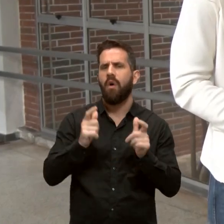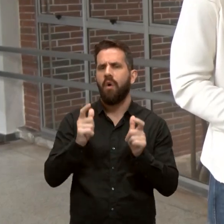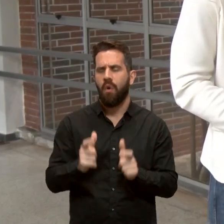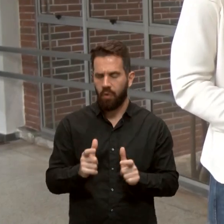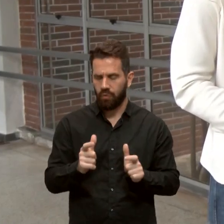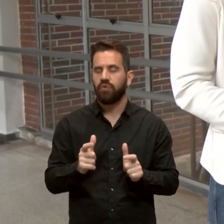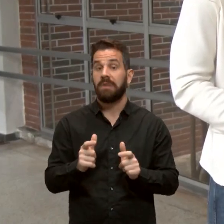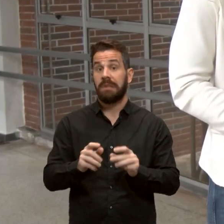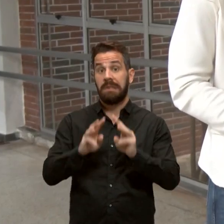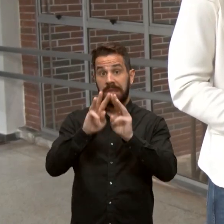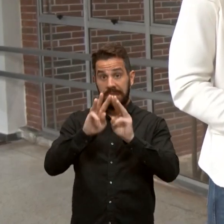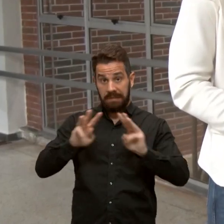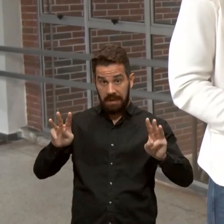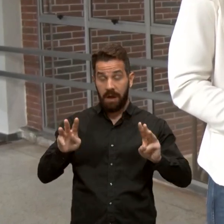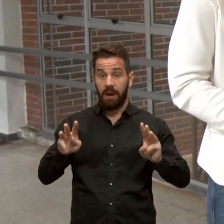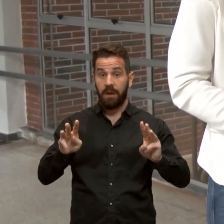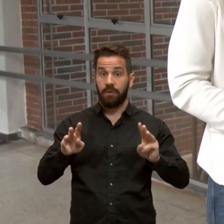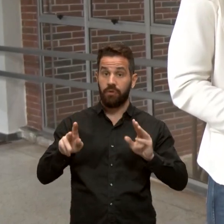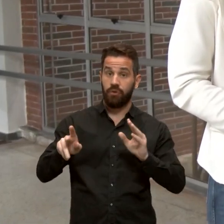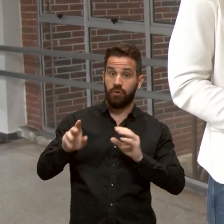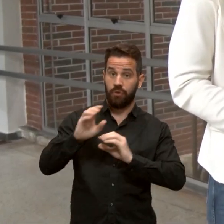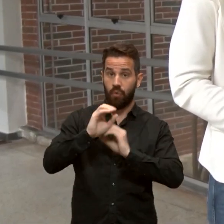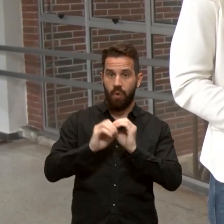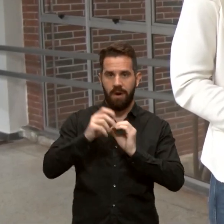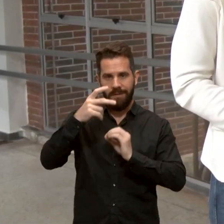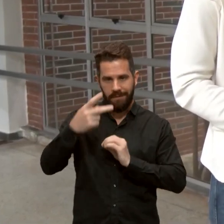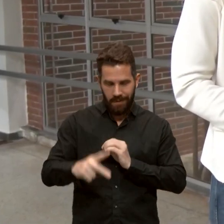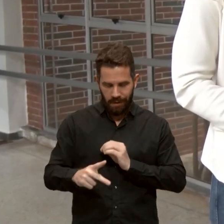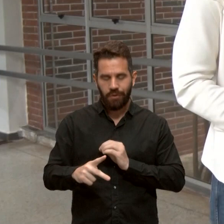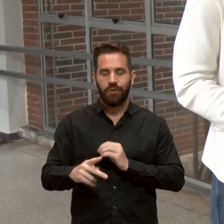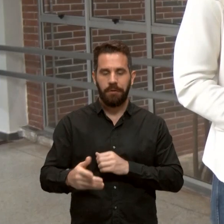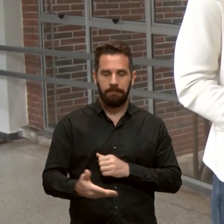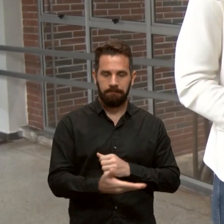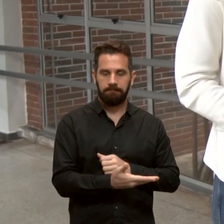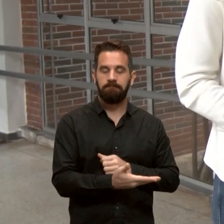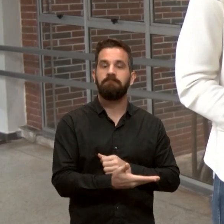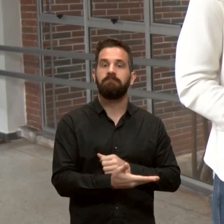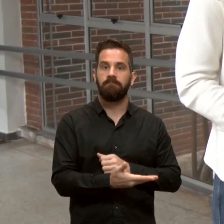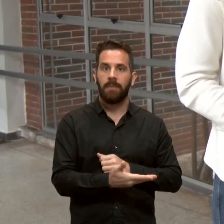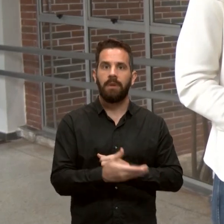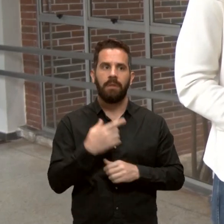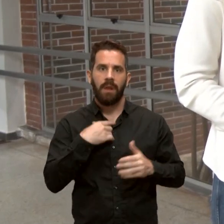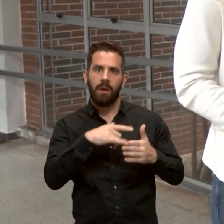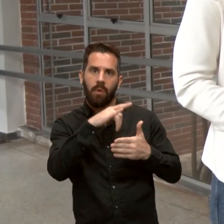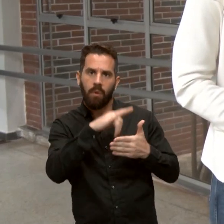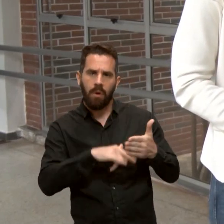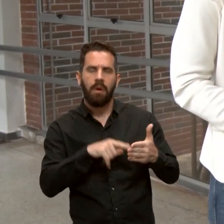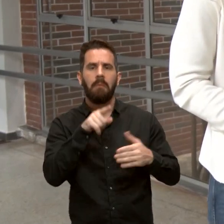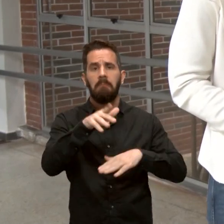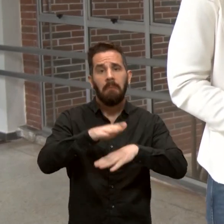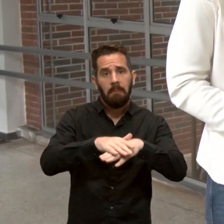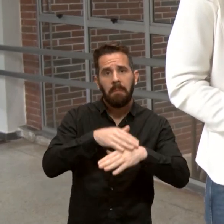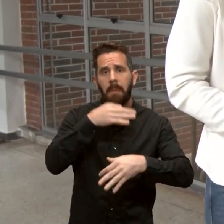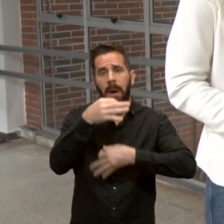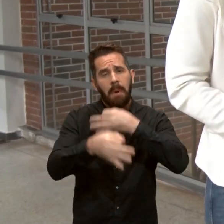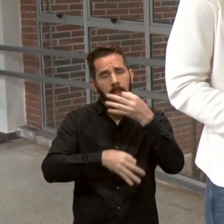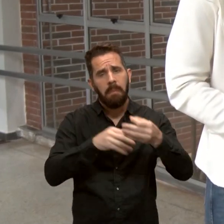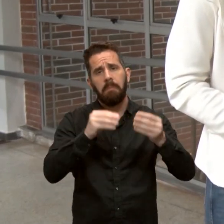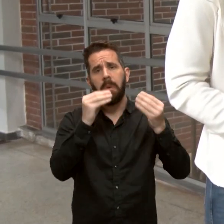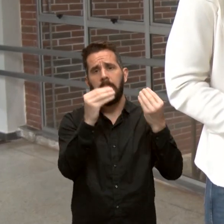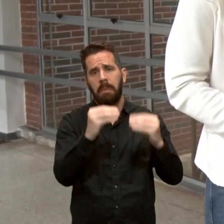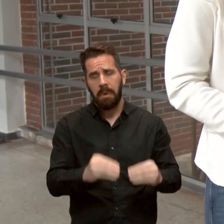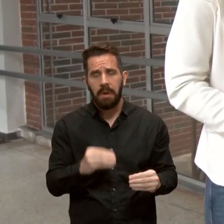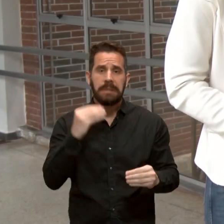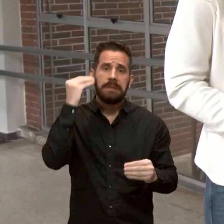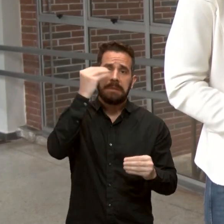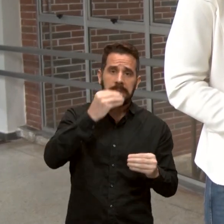no site da UFG, ufg.br. Acesse lá, conte como foi a sua experiência e aqui tudo